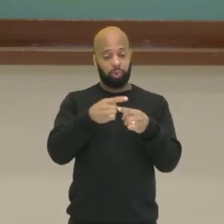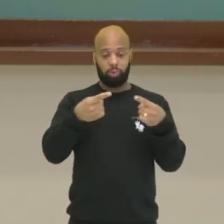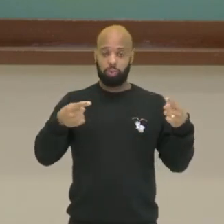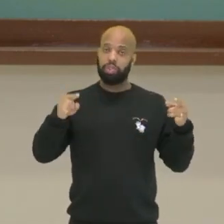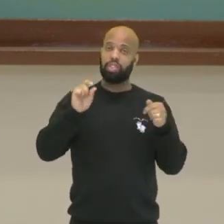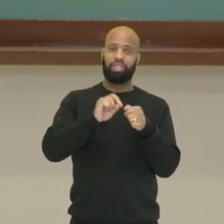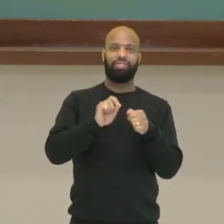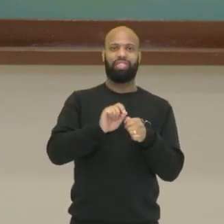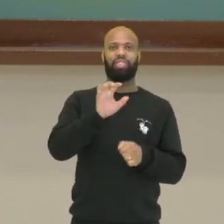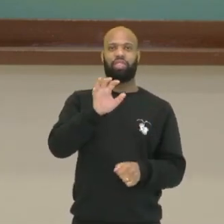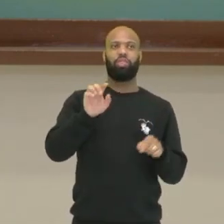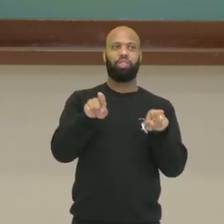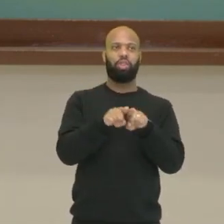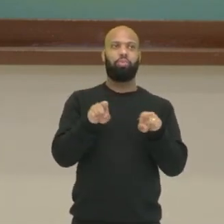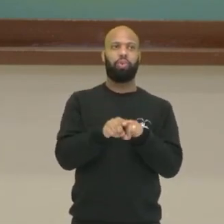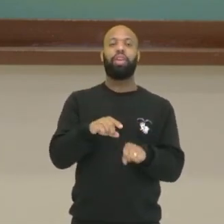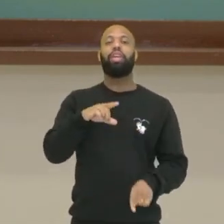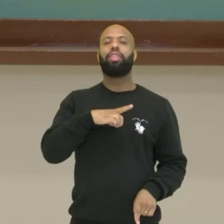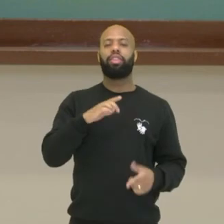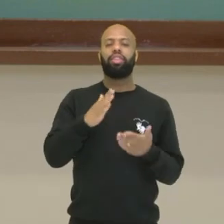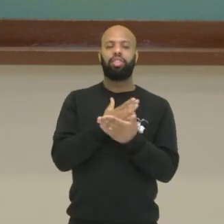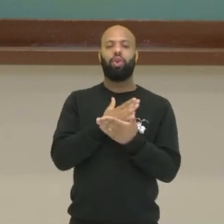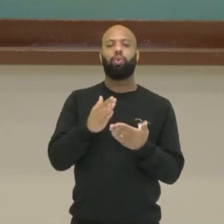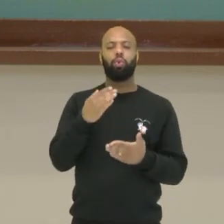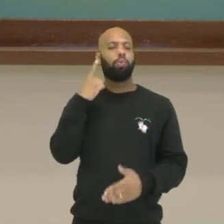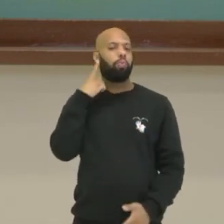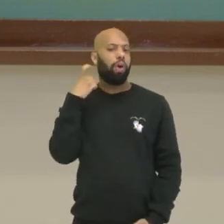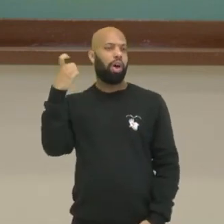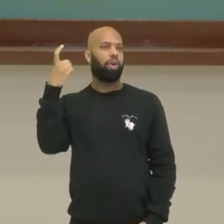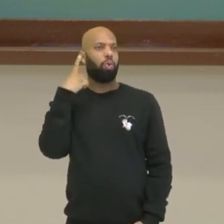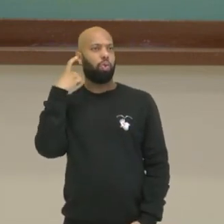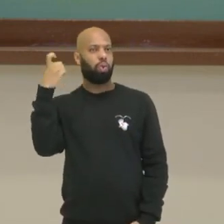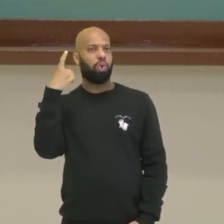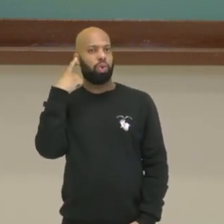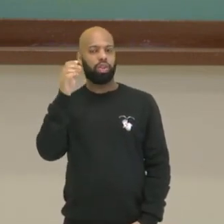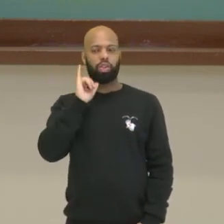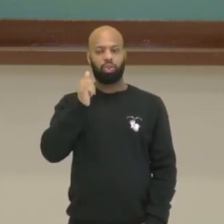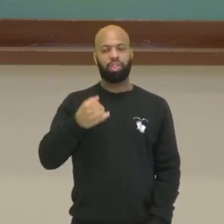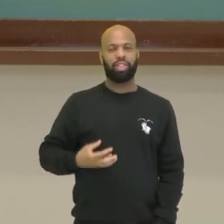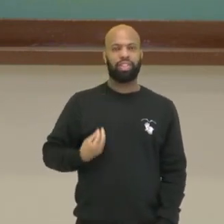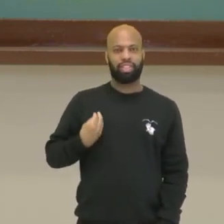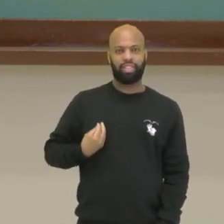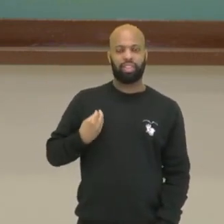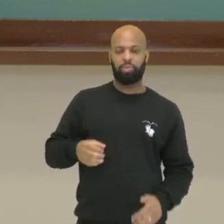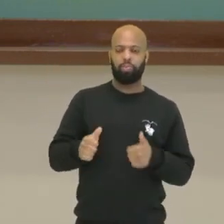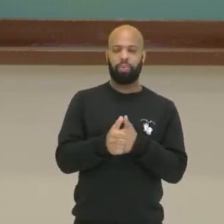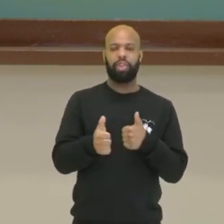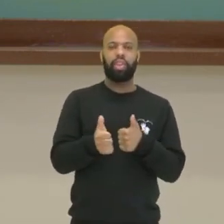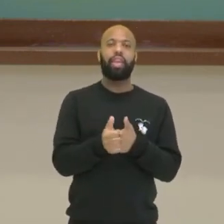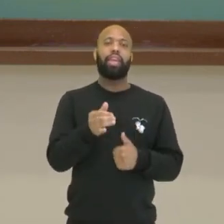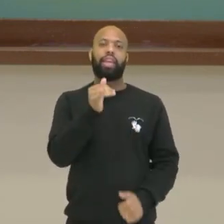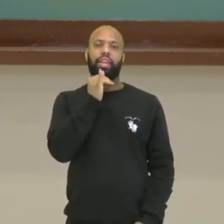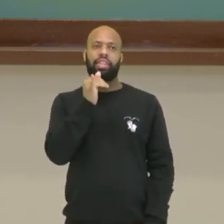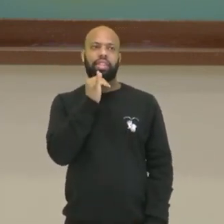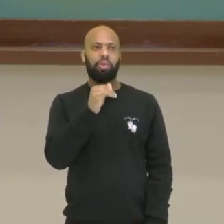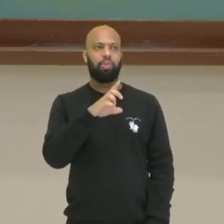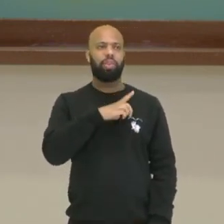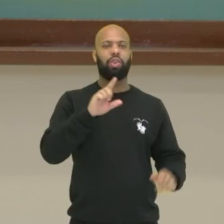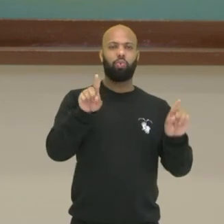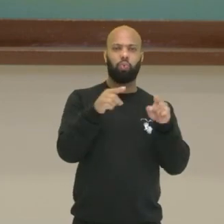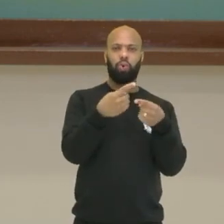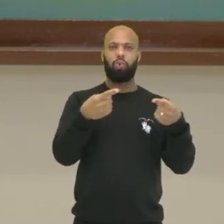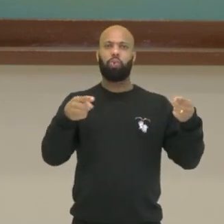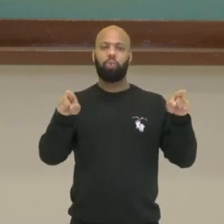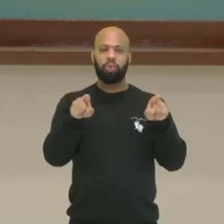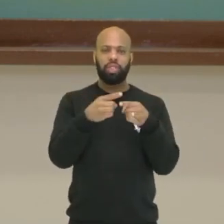que conta quando um personagem está por perto. Então, por exemplo, Hakuna Matata. Quando a gente canta Hakuna Matata, eu estou lembrando de